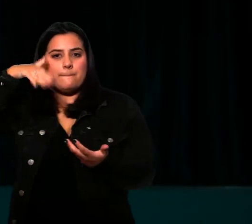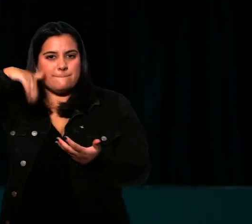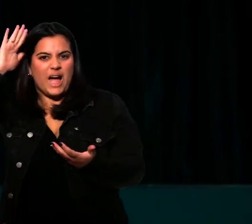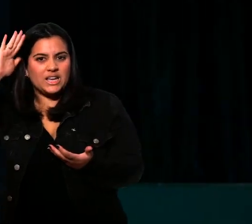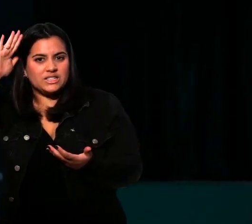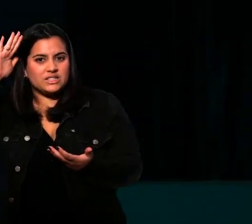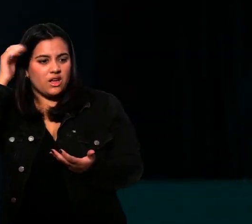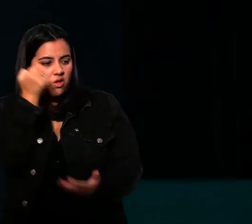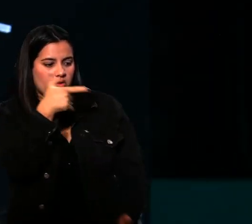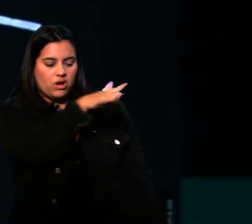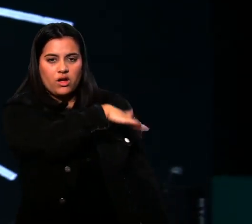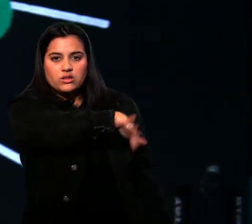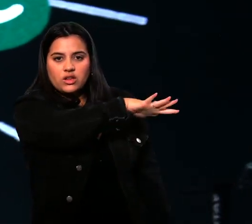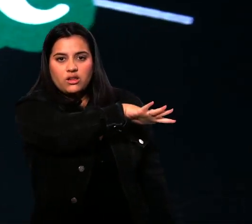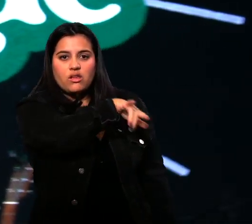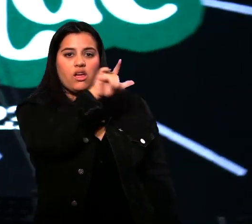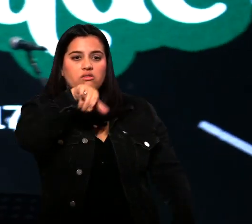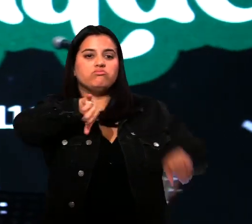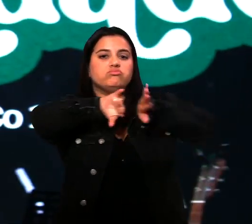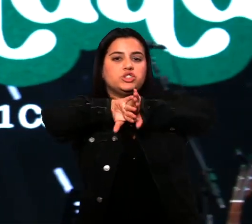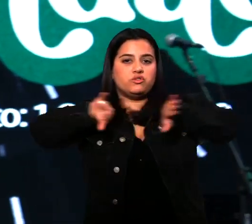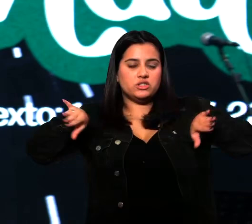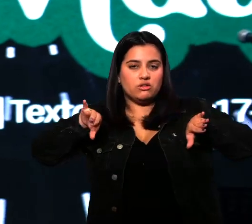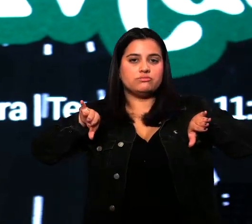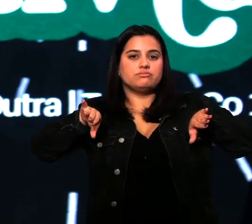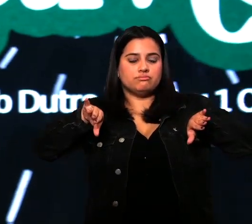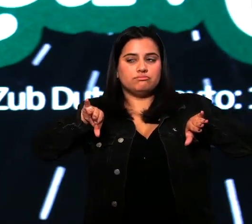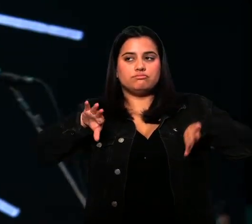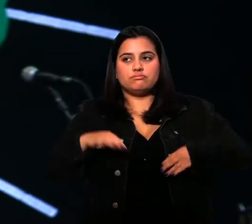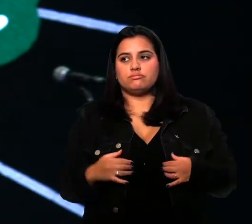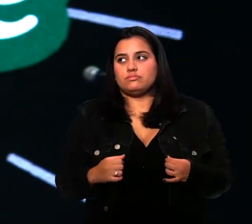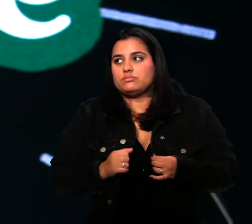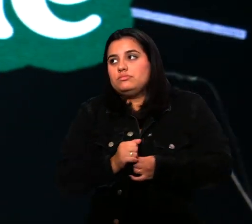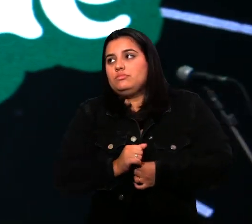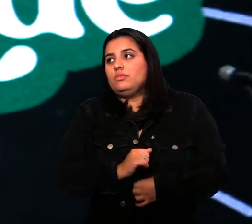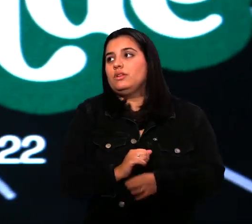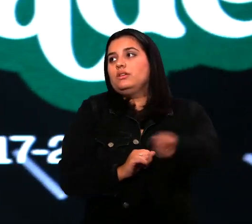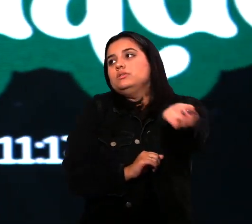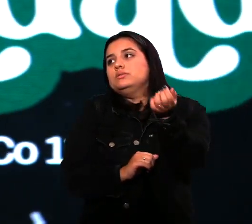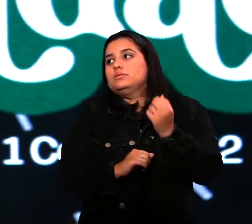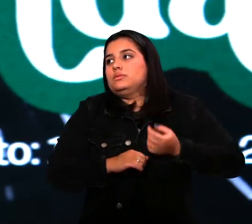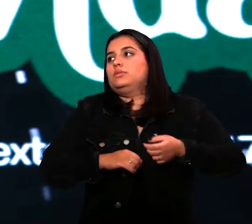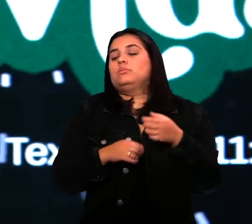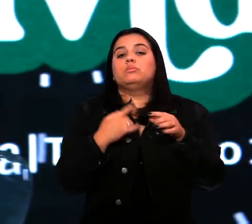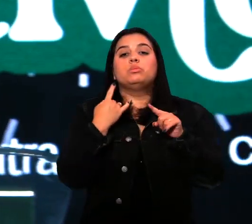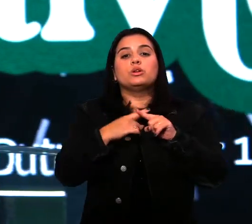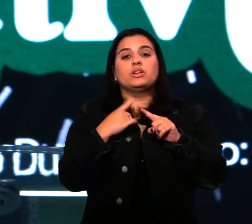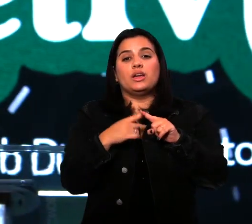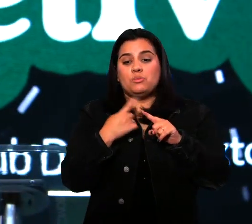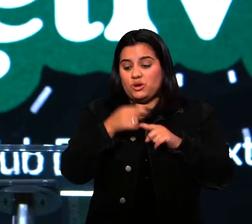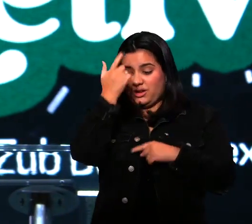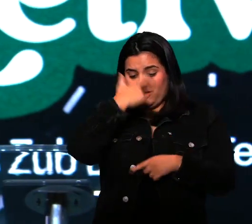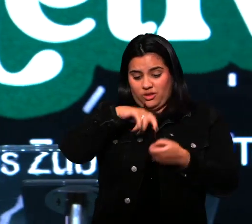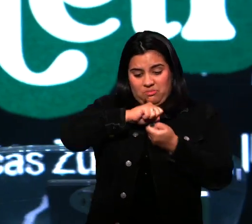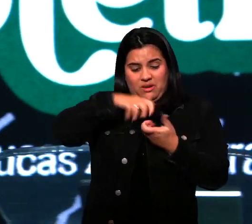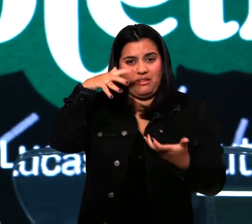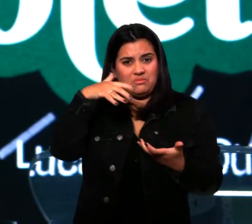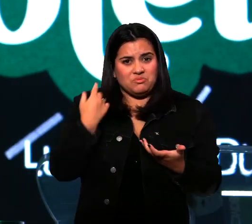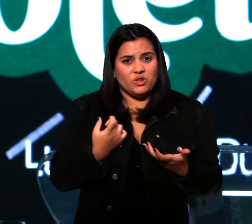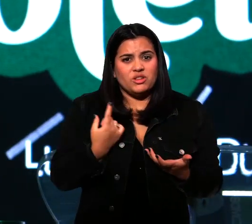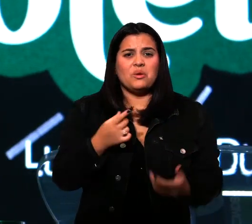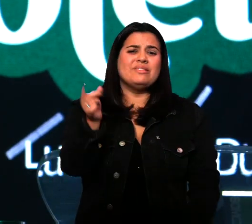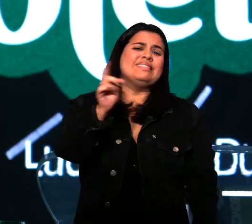causa divisão, separação e todos os problemas no corpo de Cristo. Por quê? A gente não brilha coisa nenhuma, a gente reflete a luz de